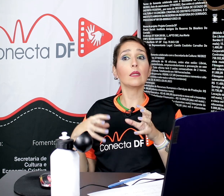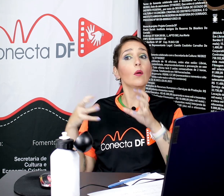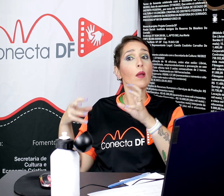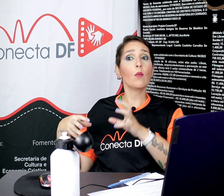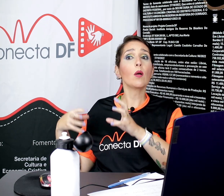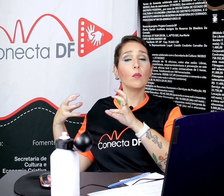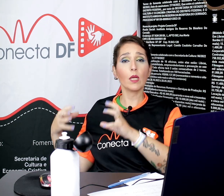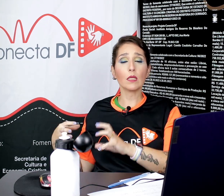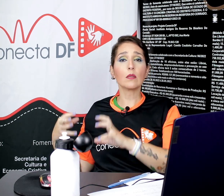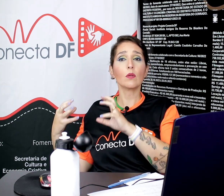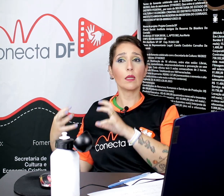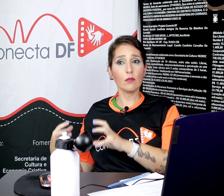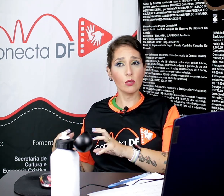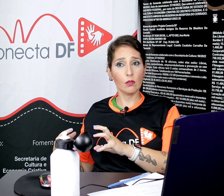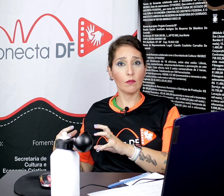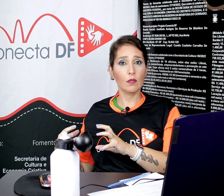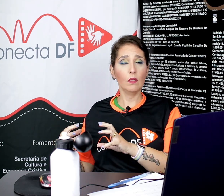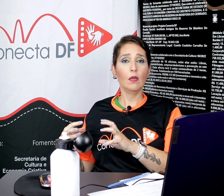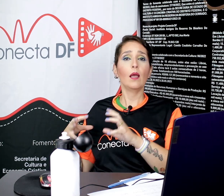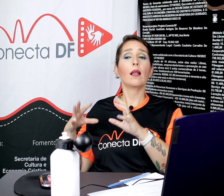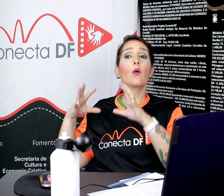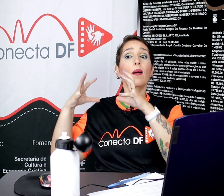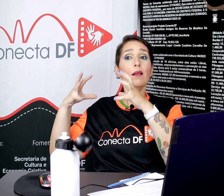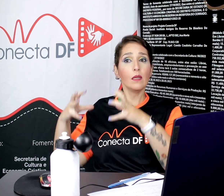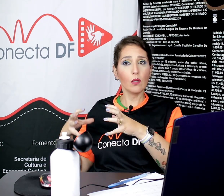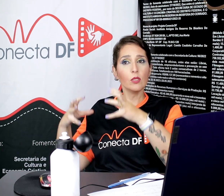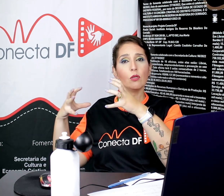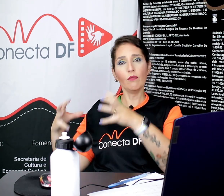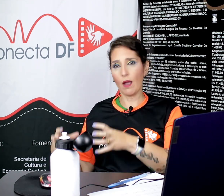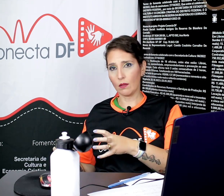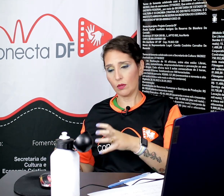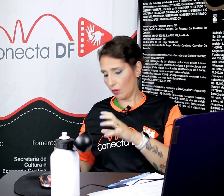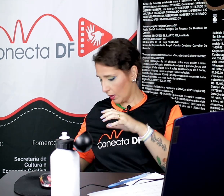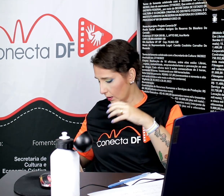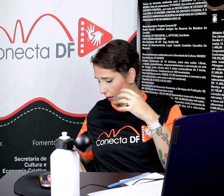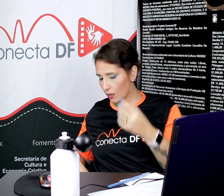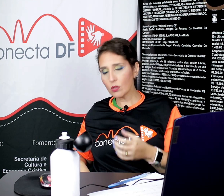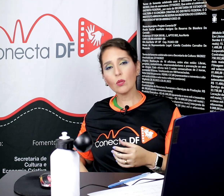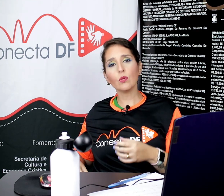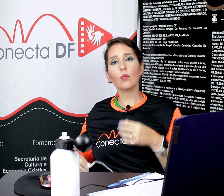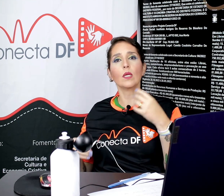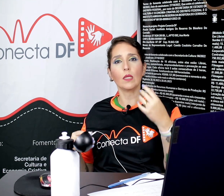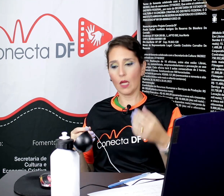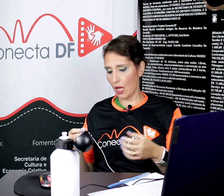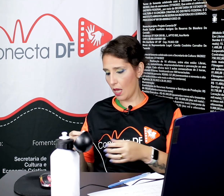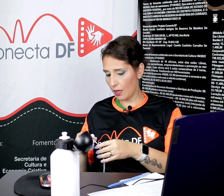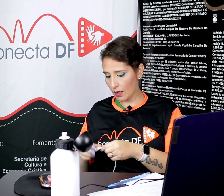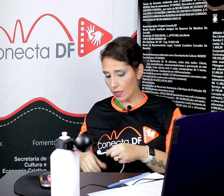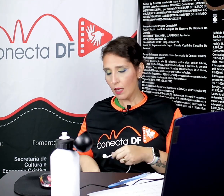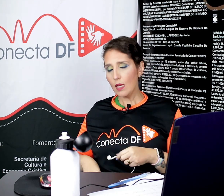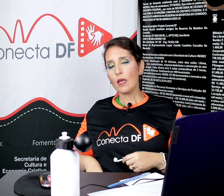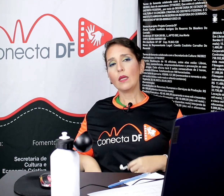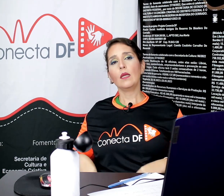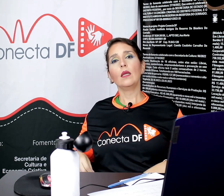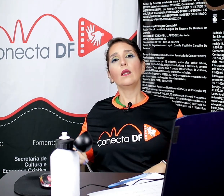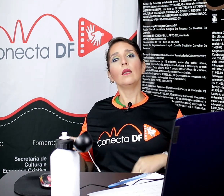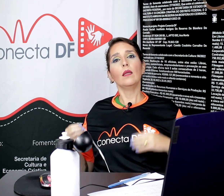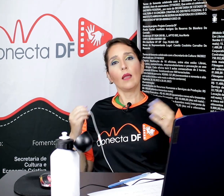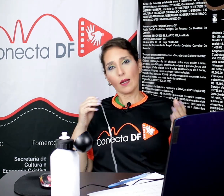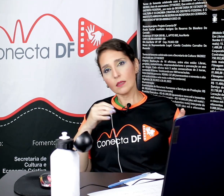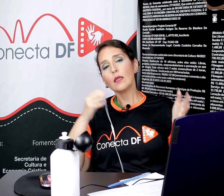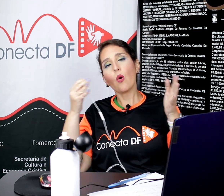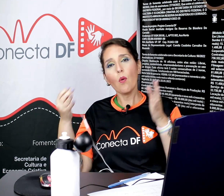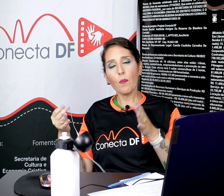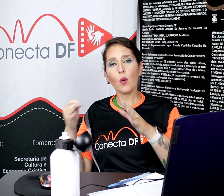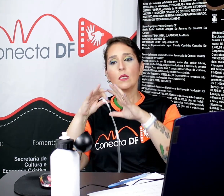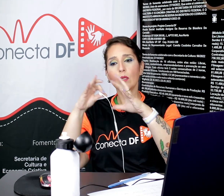Libras, ela não é uma comunicação alternativa. Ela é uma língua de fato. Então, ela tem estrutura, tem regra e